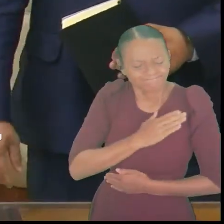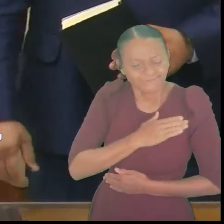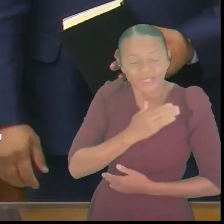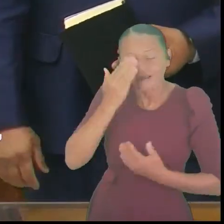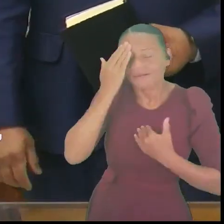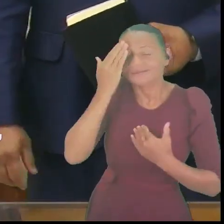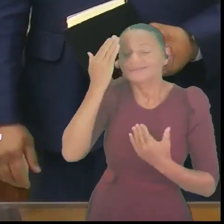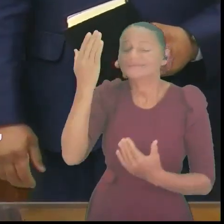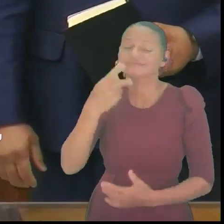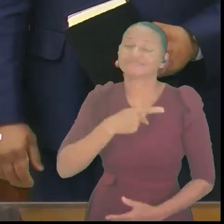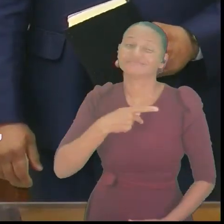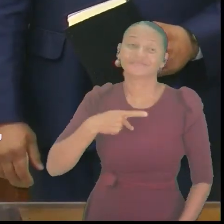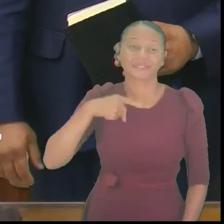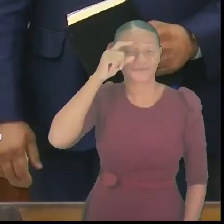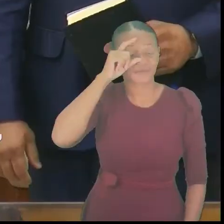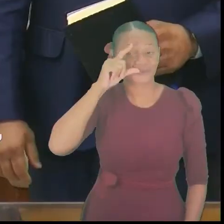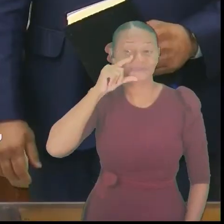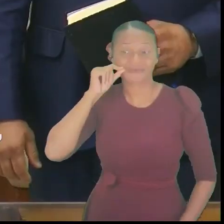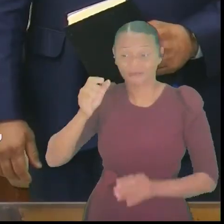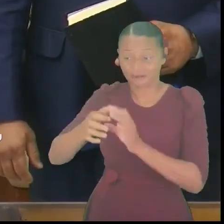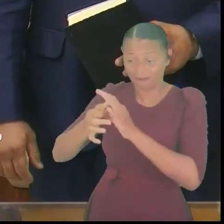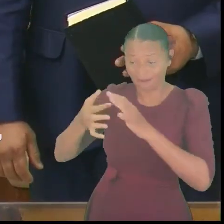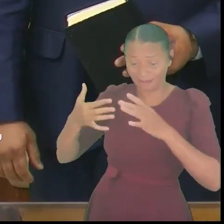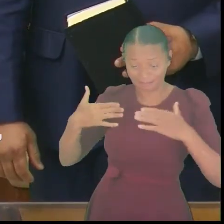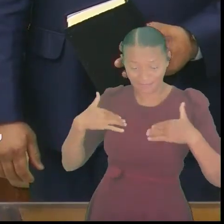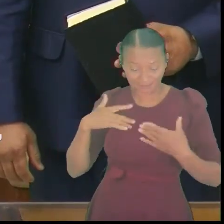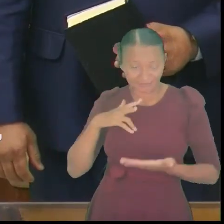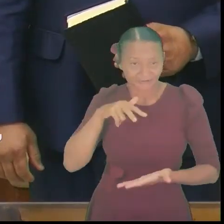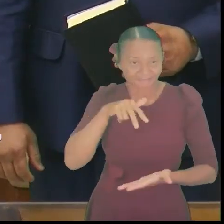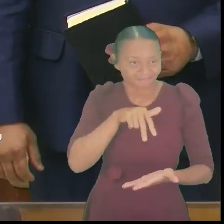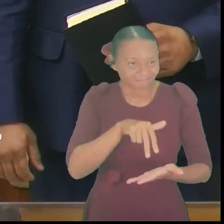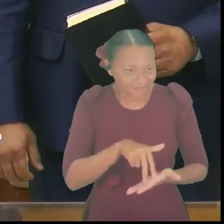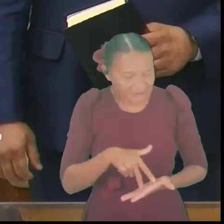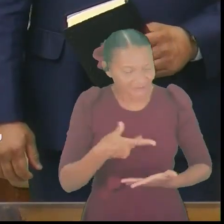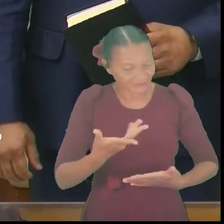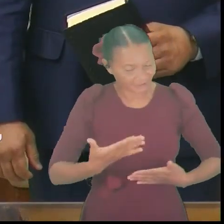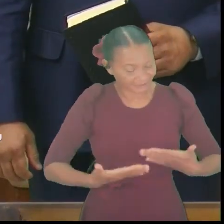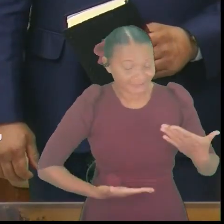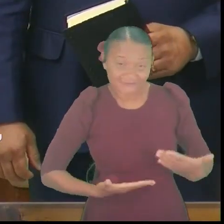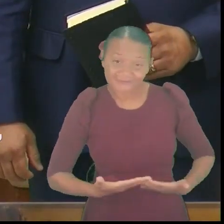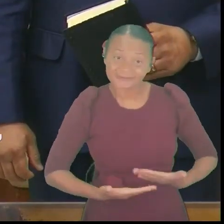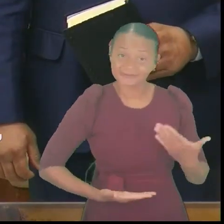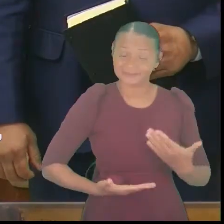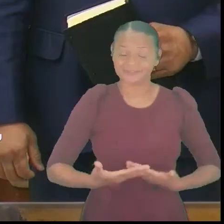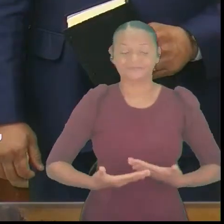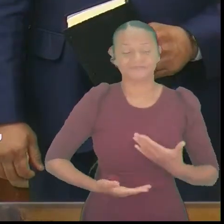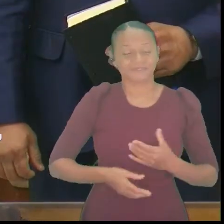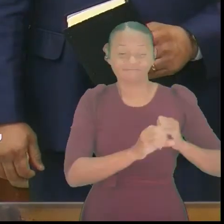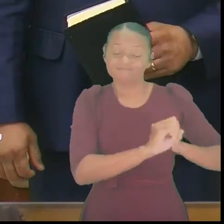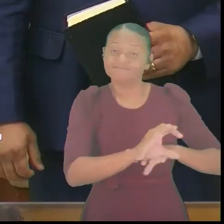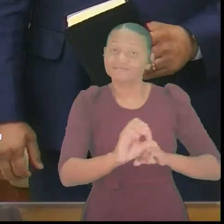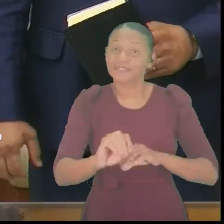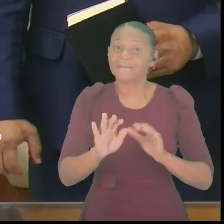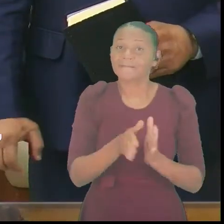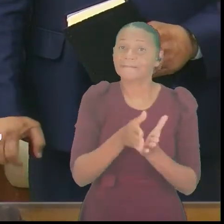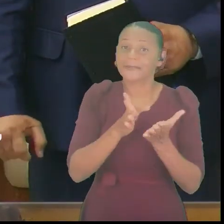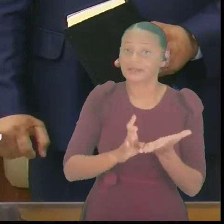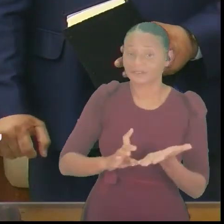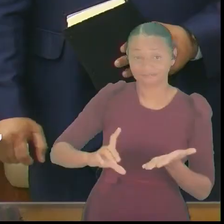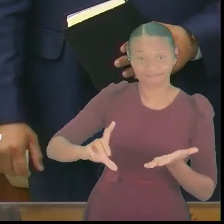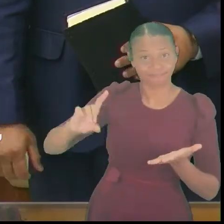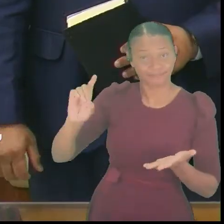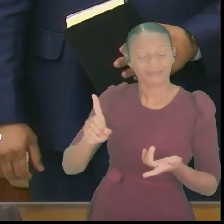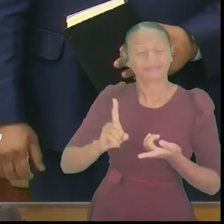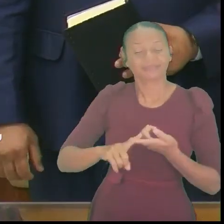oportunidade de poder me dirigir a vocês, servi-los com a palavra de Deus. Naturalmente trago tanto ao pastor